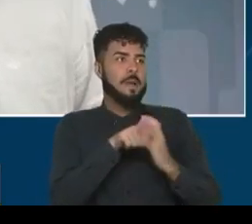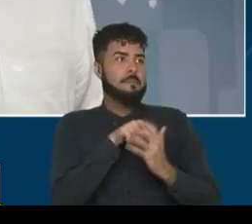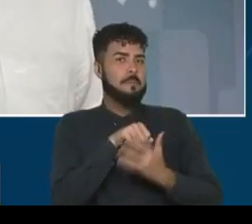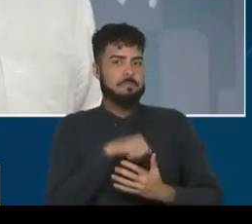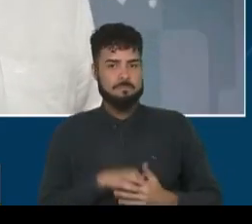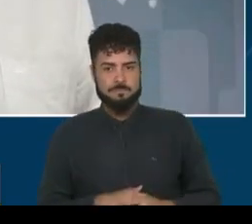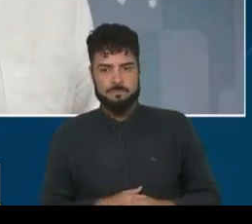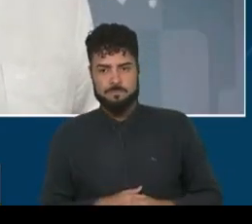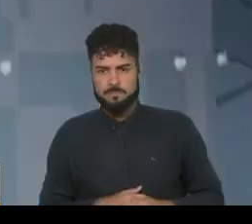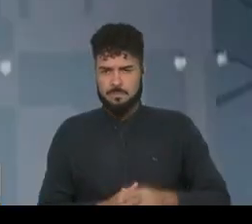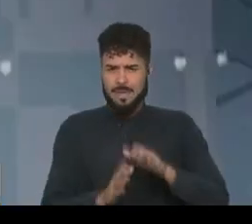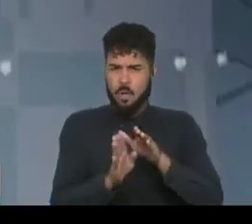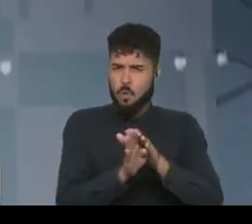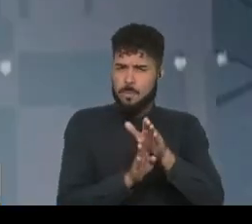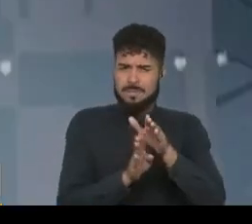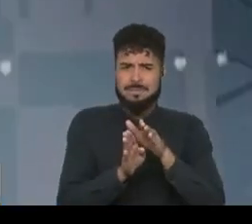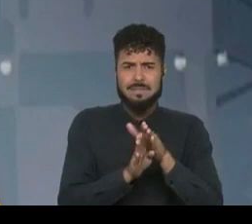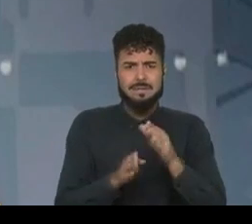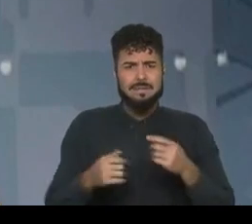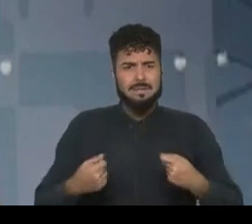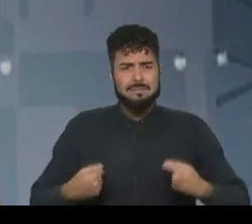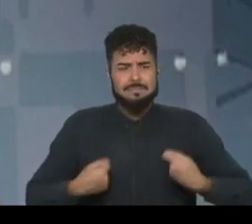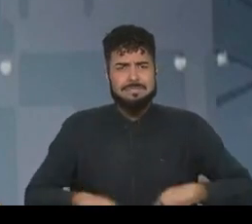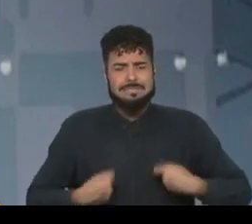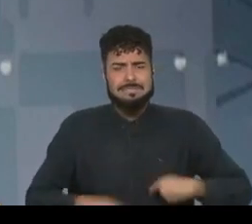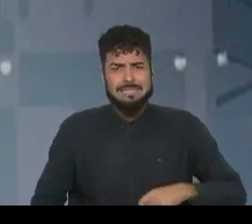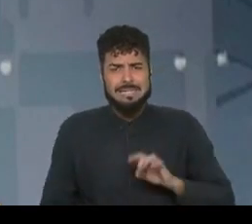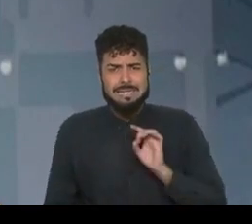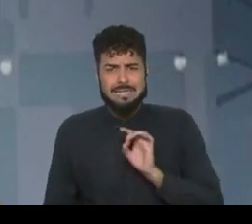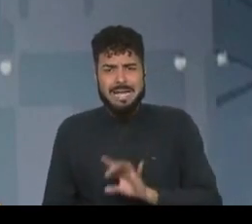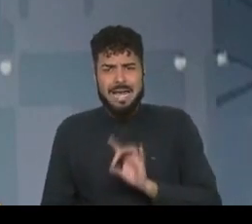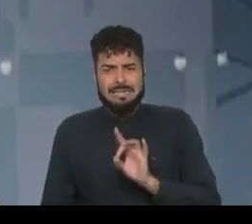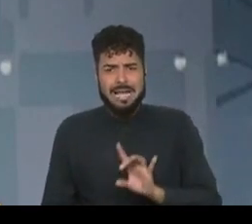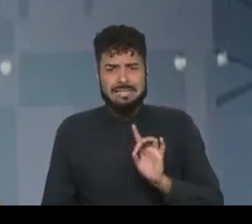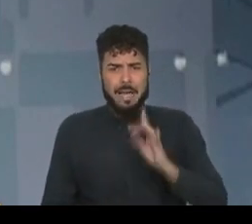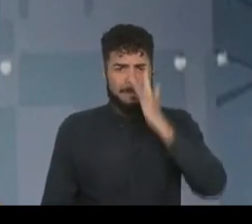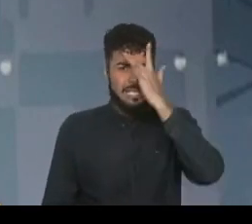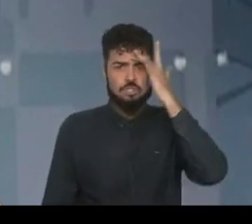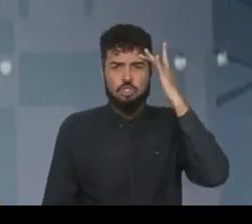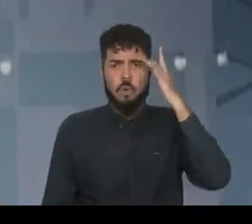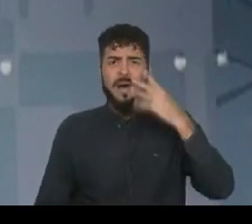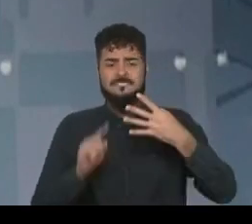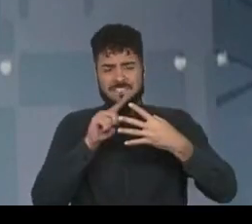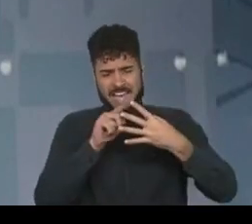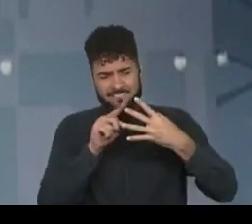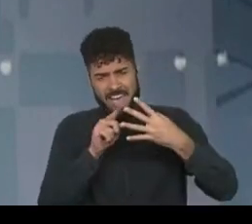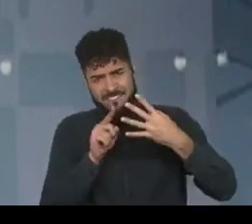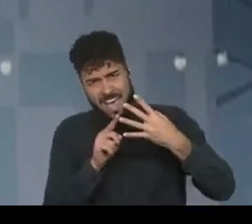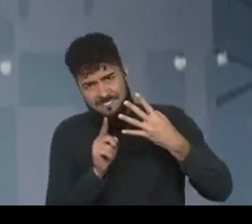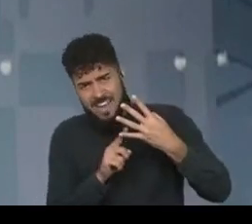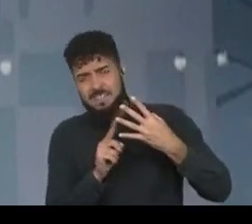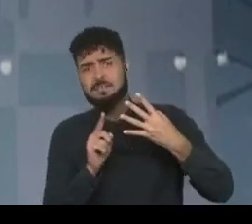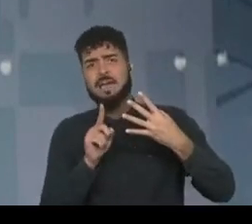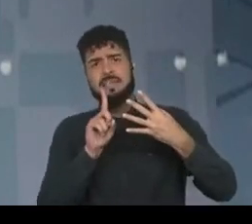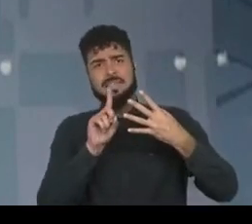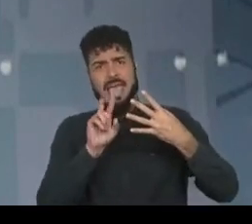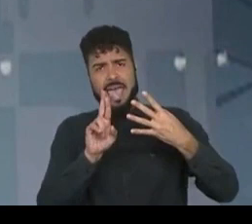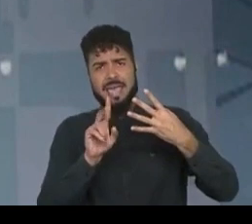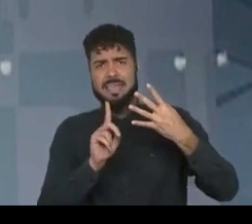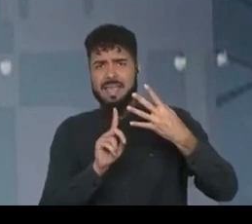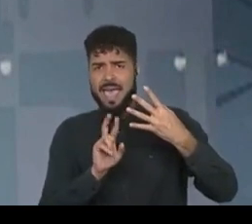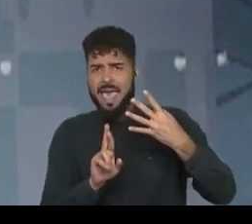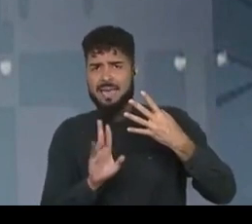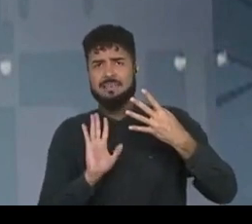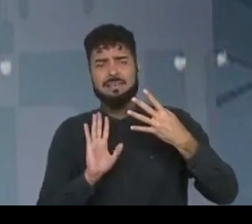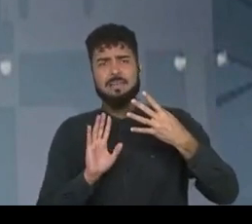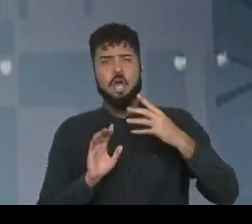Nós recomendamos fortemente que cada pessoa complete seu esquema vacinal, tomando a dose de reforço necessária. Isso é uma